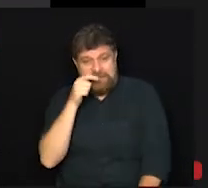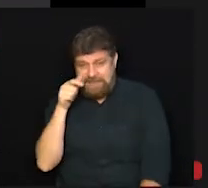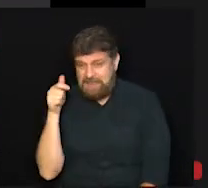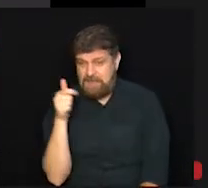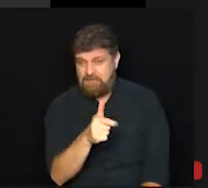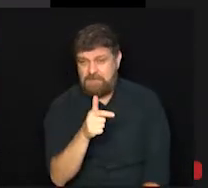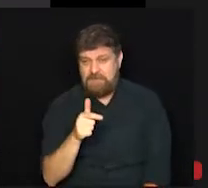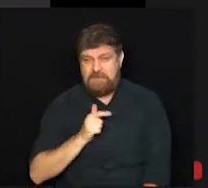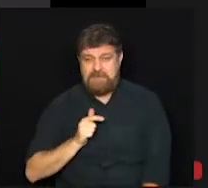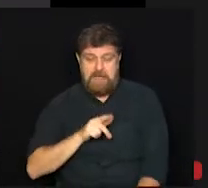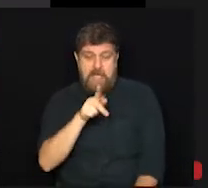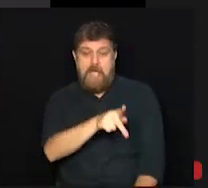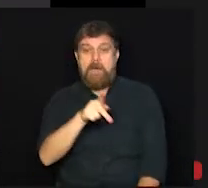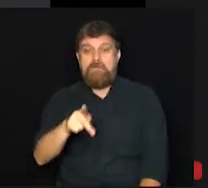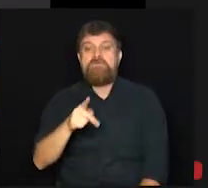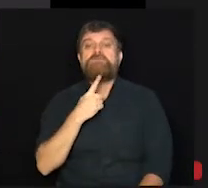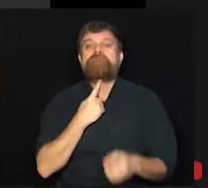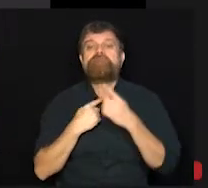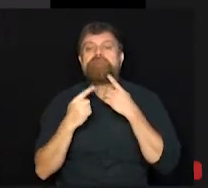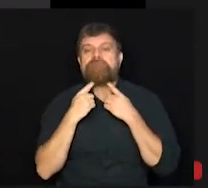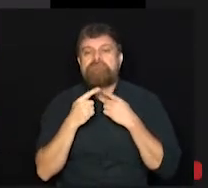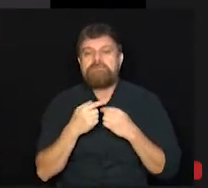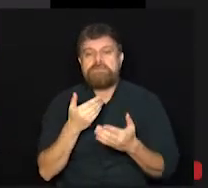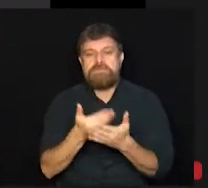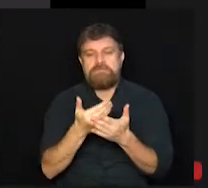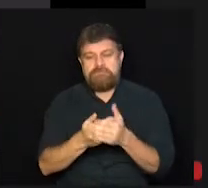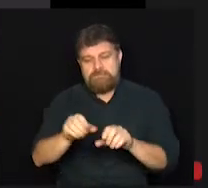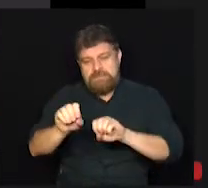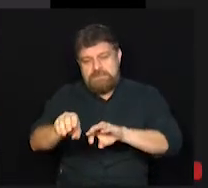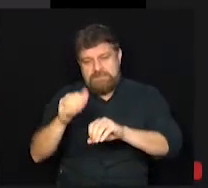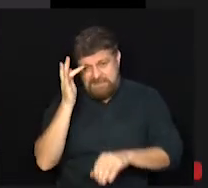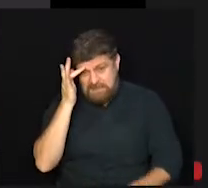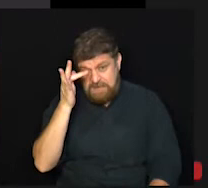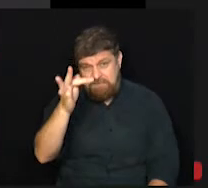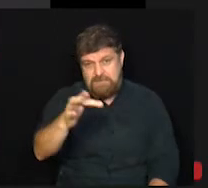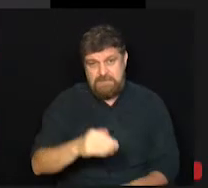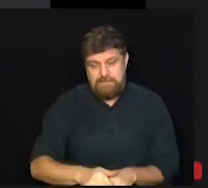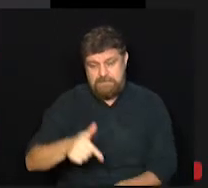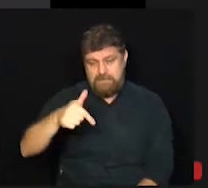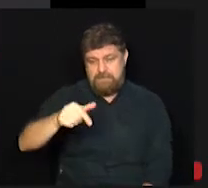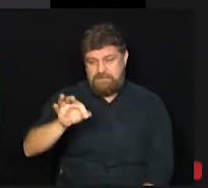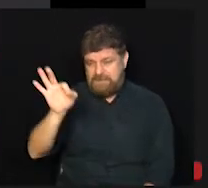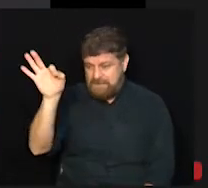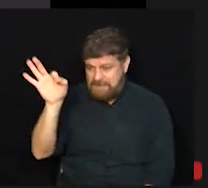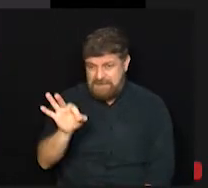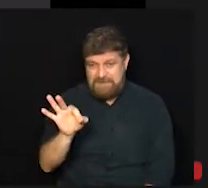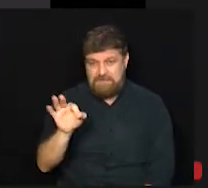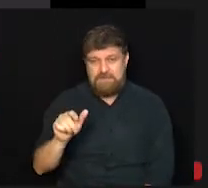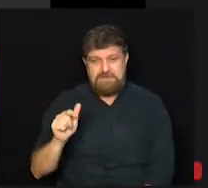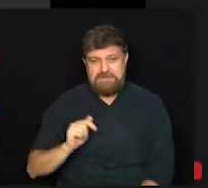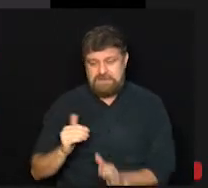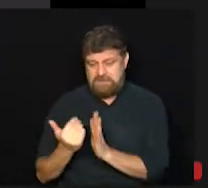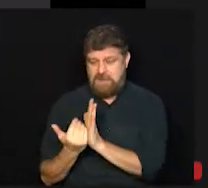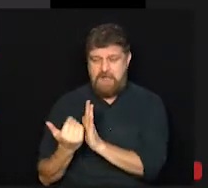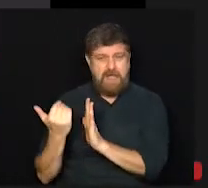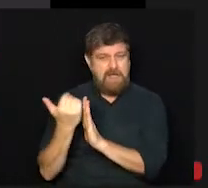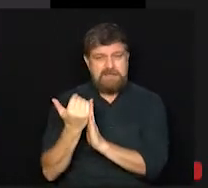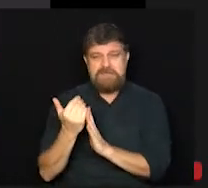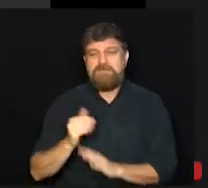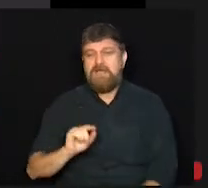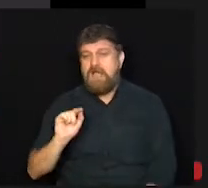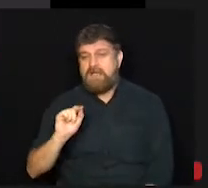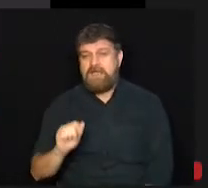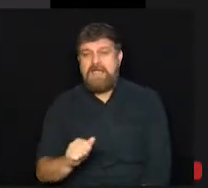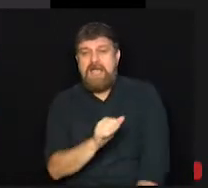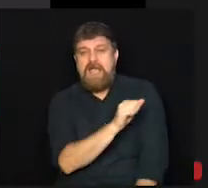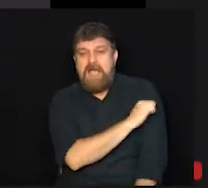carreira como professores, mais de 70% né, assim, e acima, foram